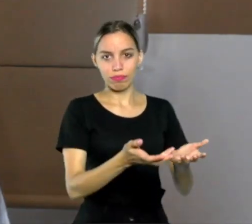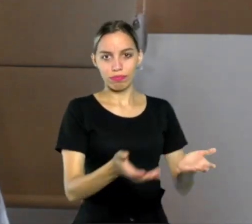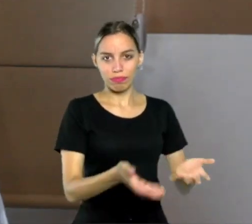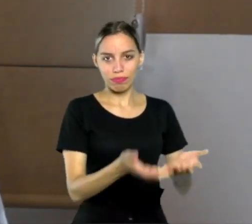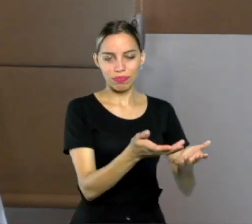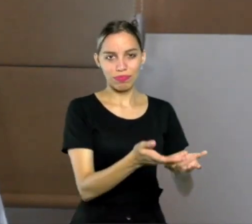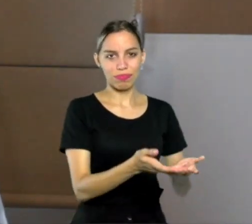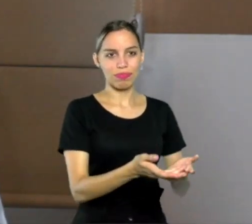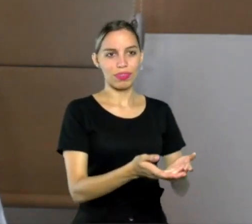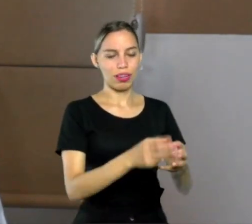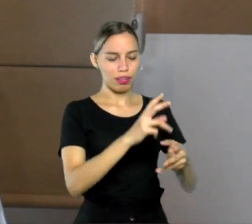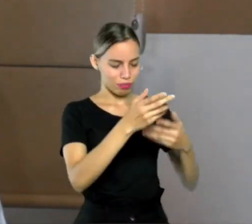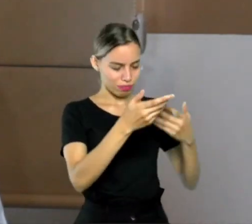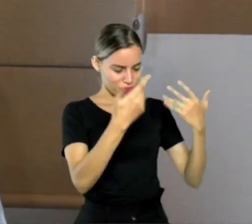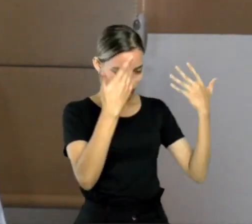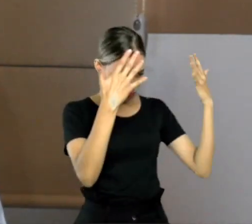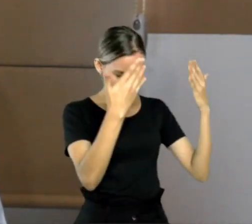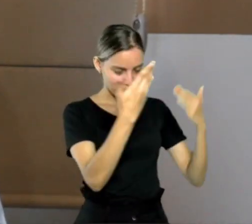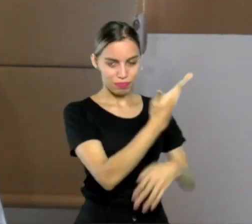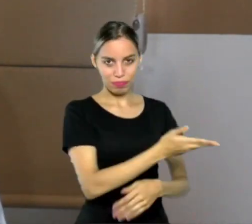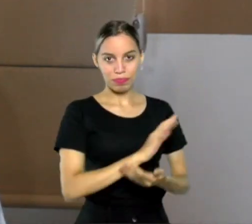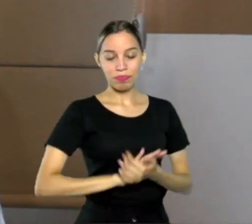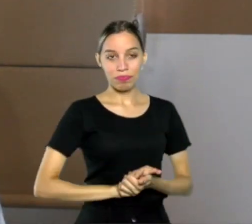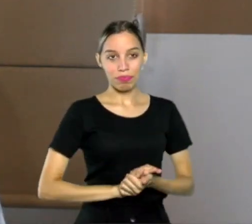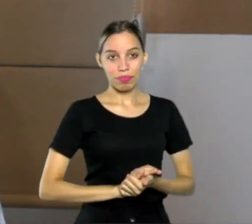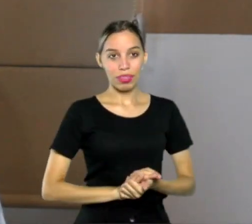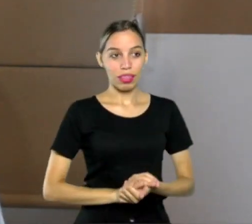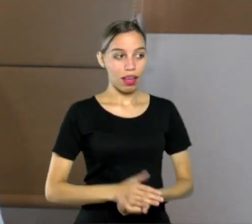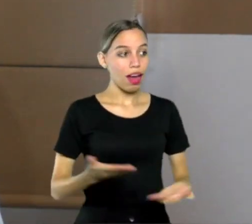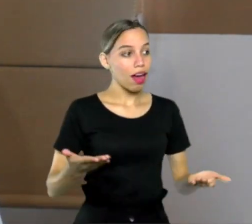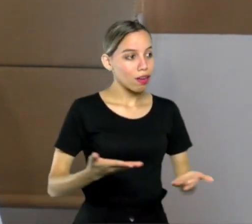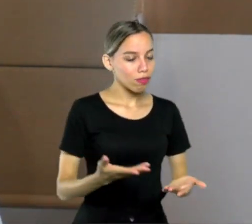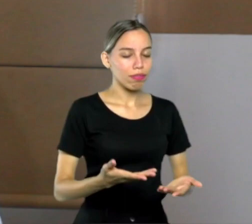né? E agora como autora homenageada.